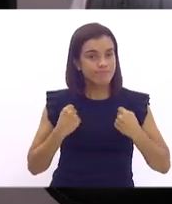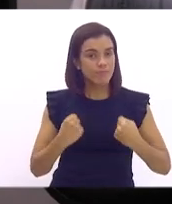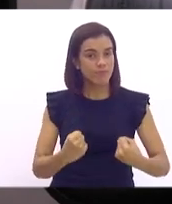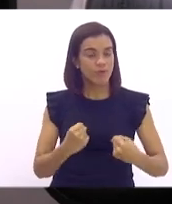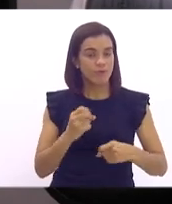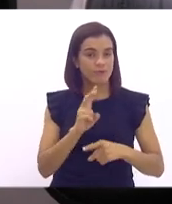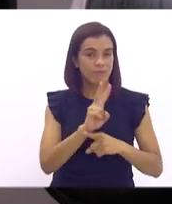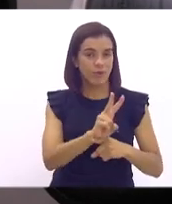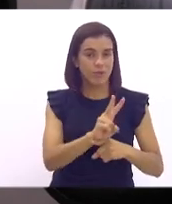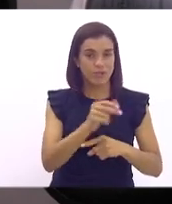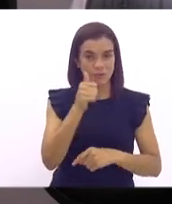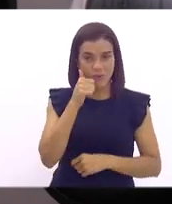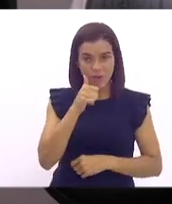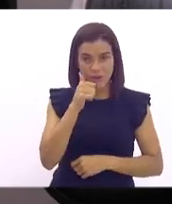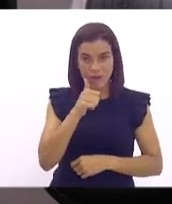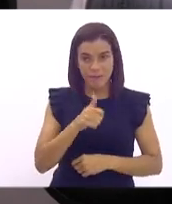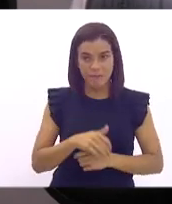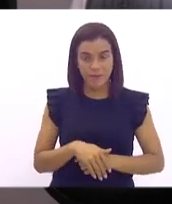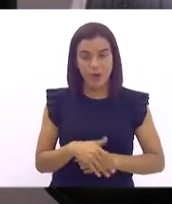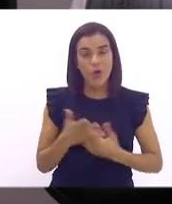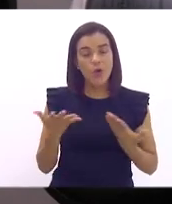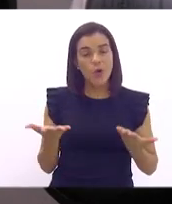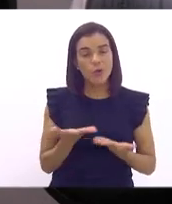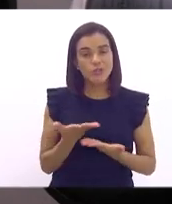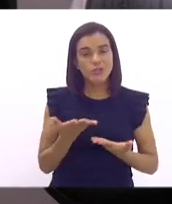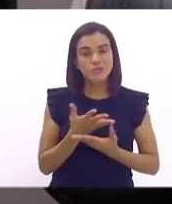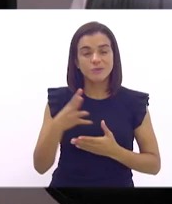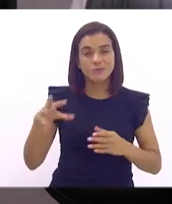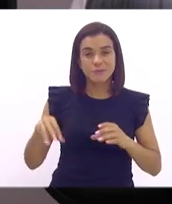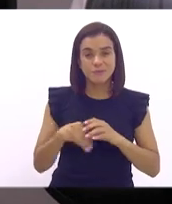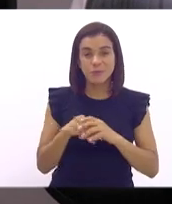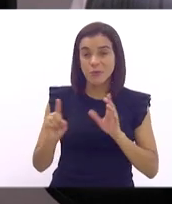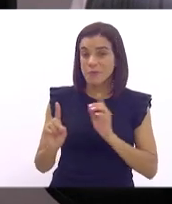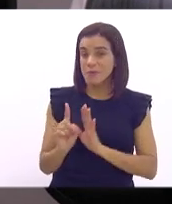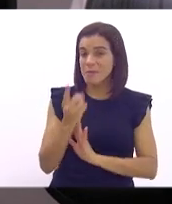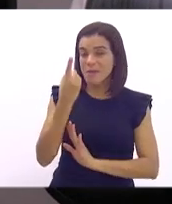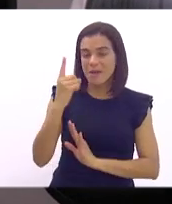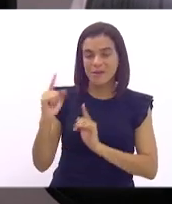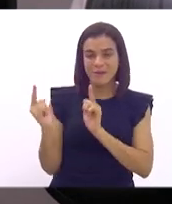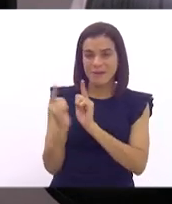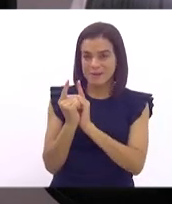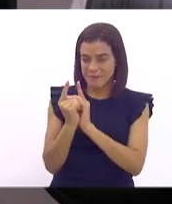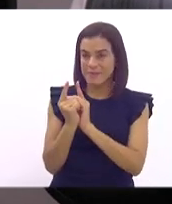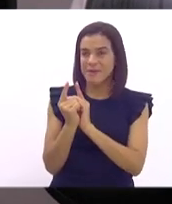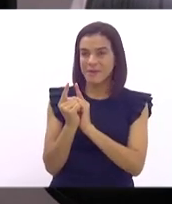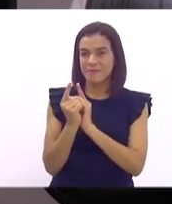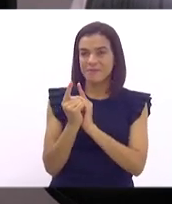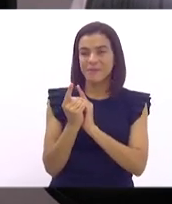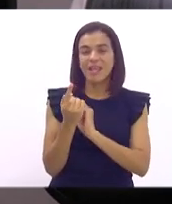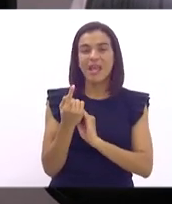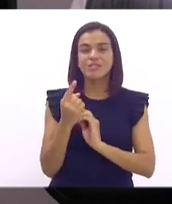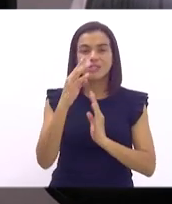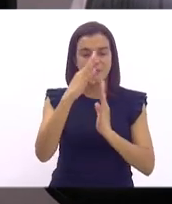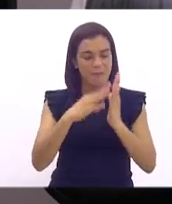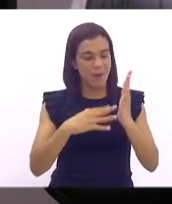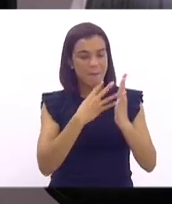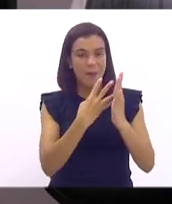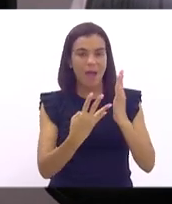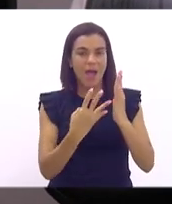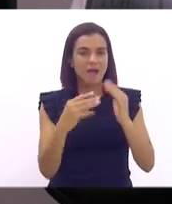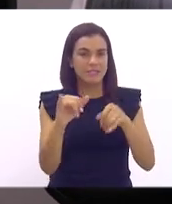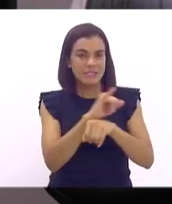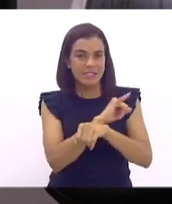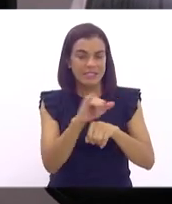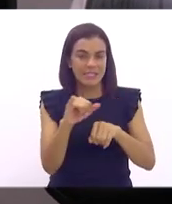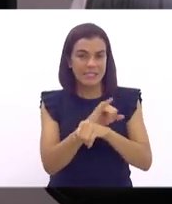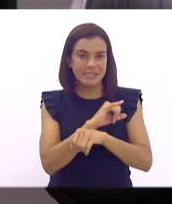protegê-la. Hoje é algo que a gente tem que incluir no primeiro atendimento, que a gente traça um plano de segurança com a mulher, né?